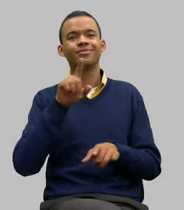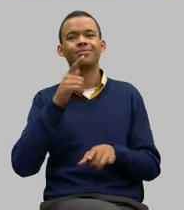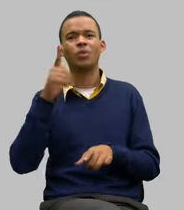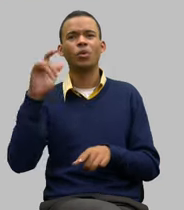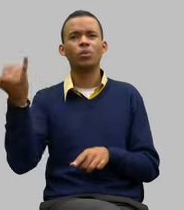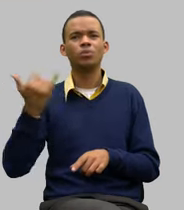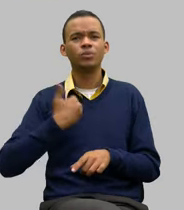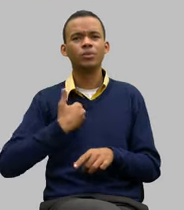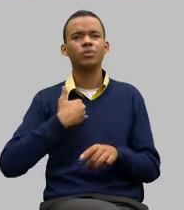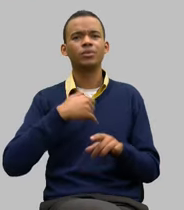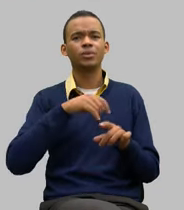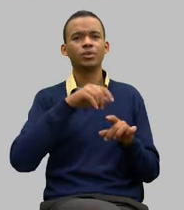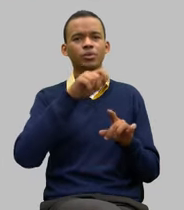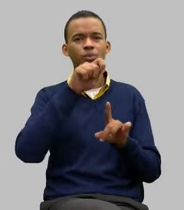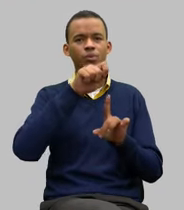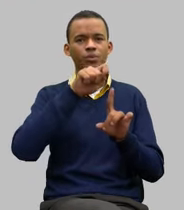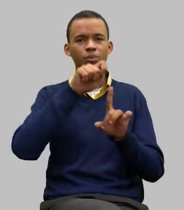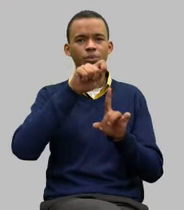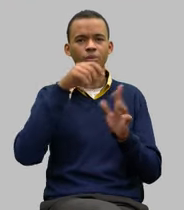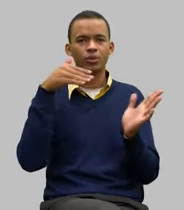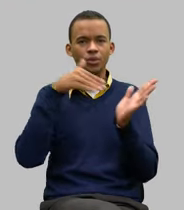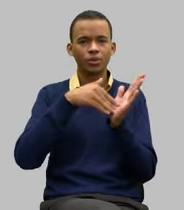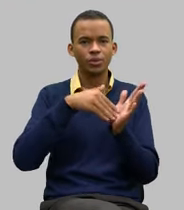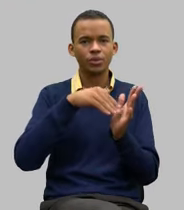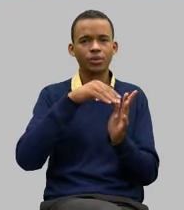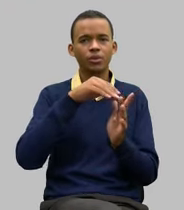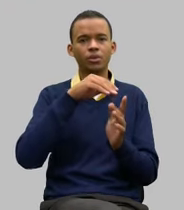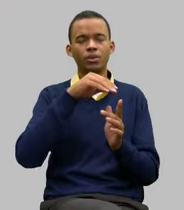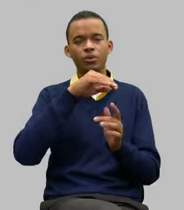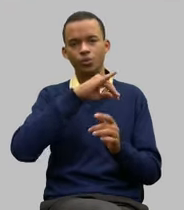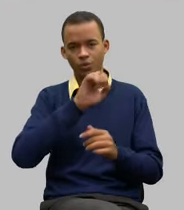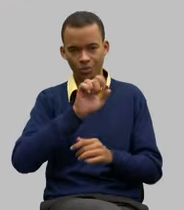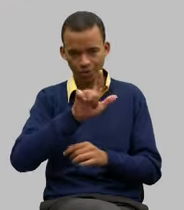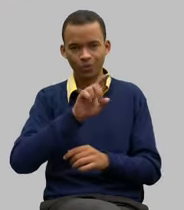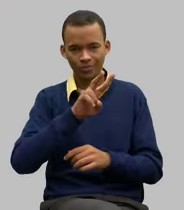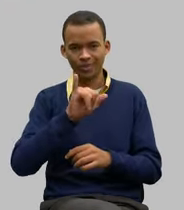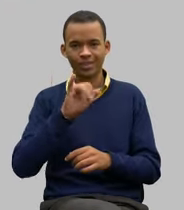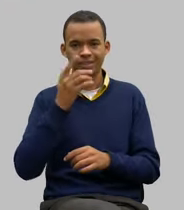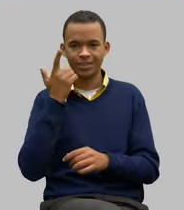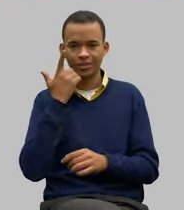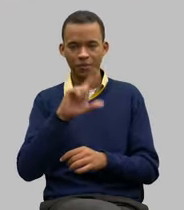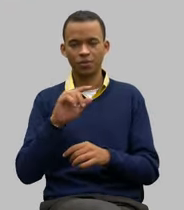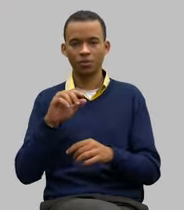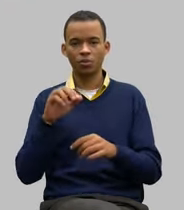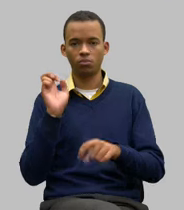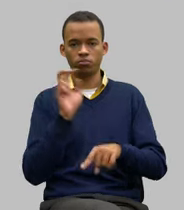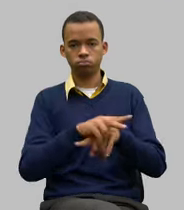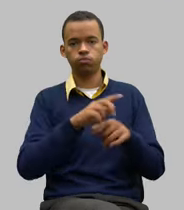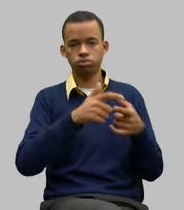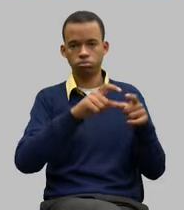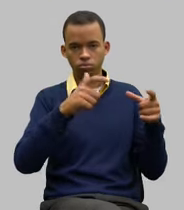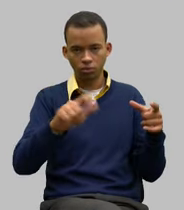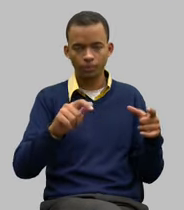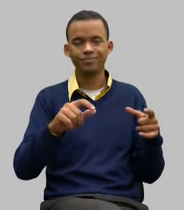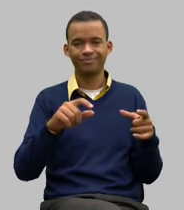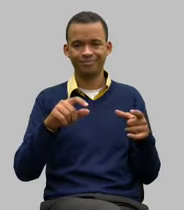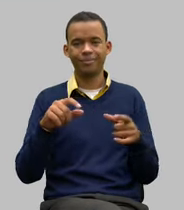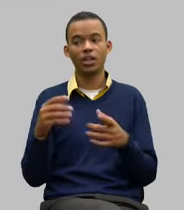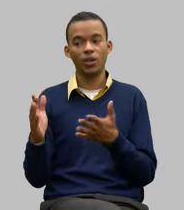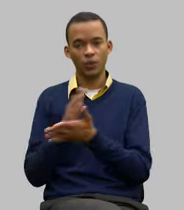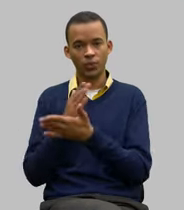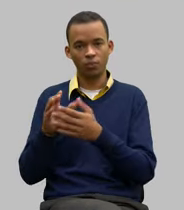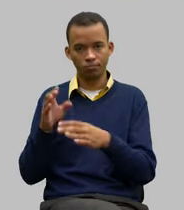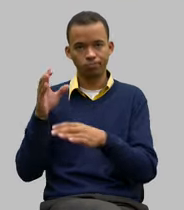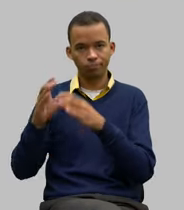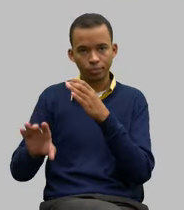8 a 10 Julho todo o restante 1000 1200 e pouco já vão tomar posse da terceira turma é uma grande